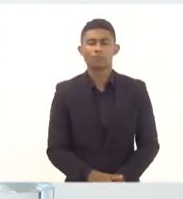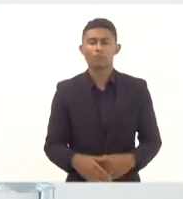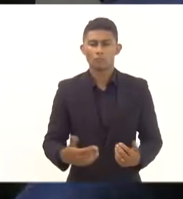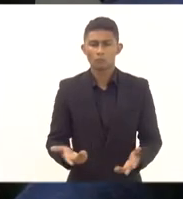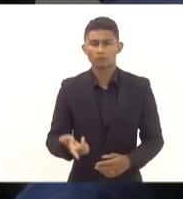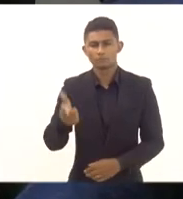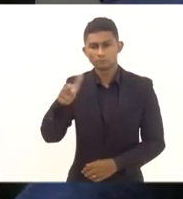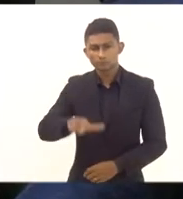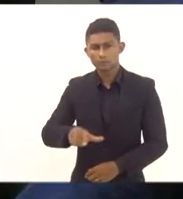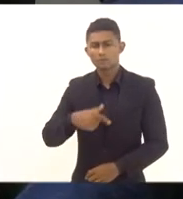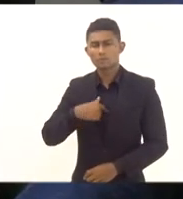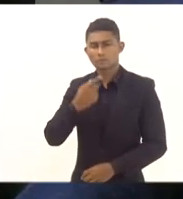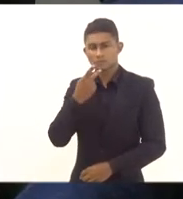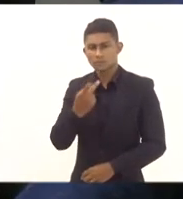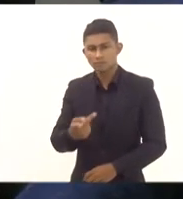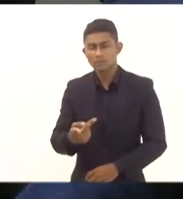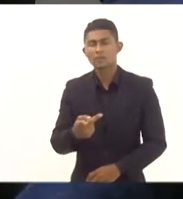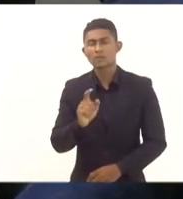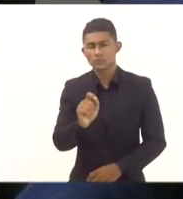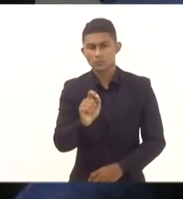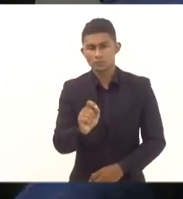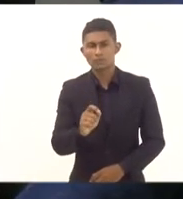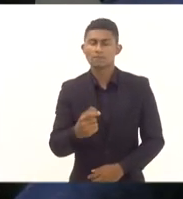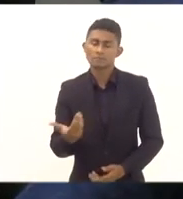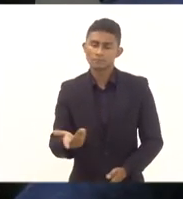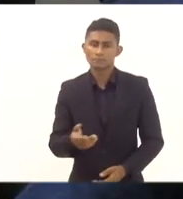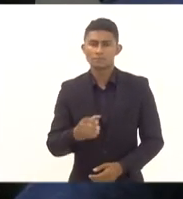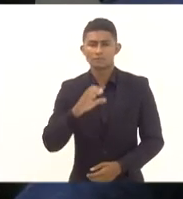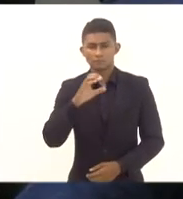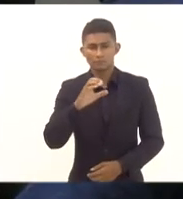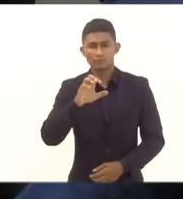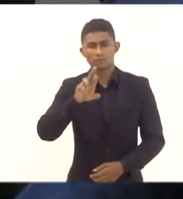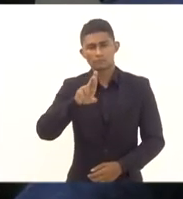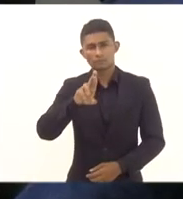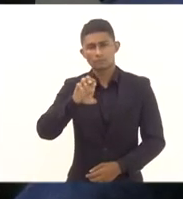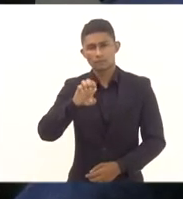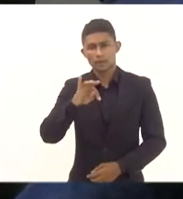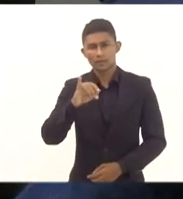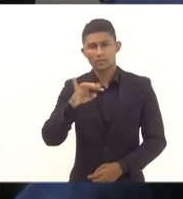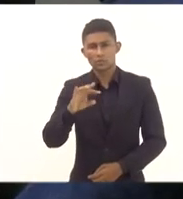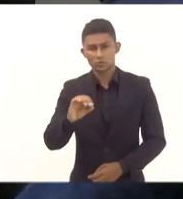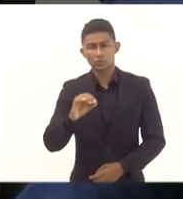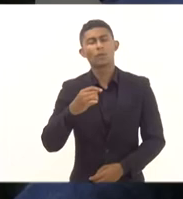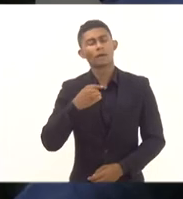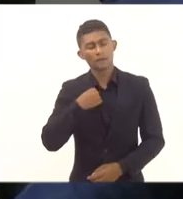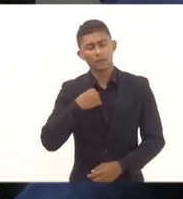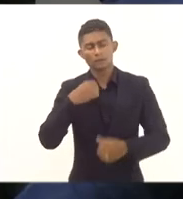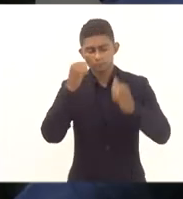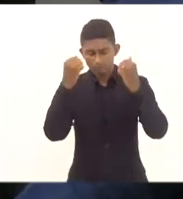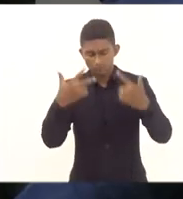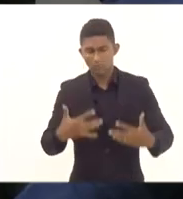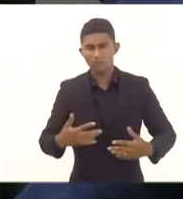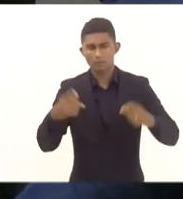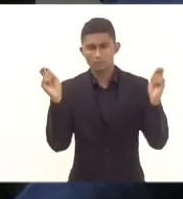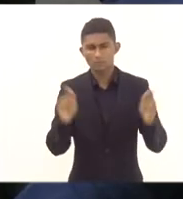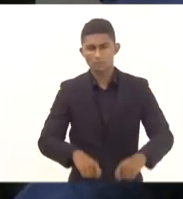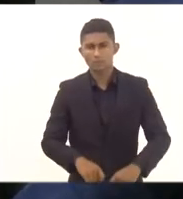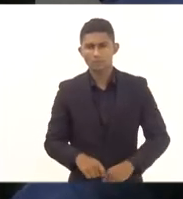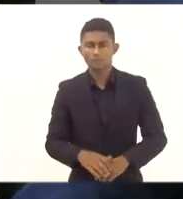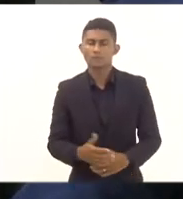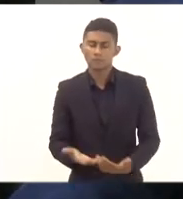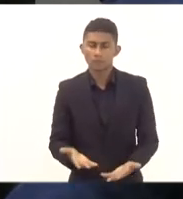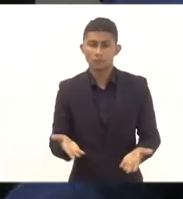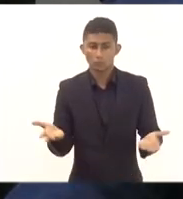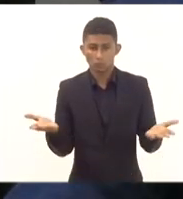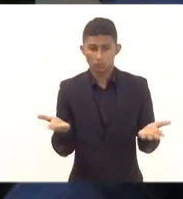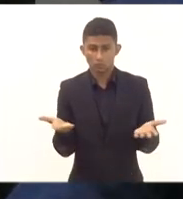uma vez assim as minhas palavras são restritas ao ao crédito então assim hoje o a gente consegue